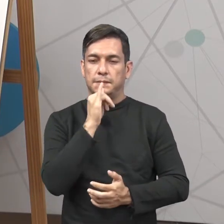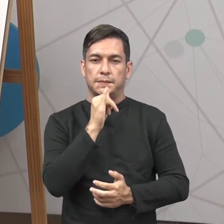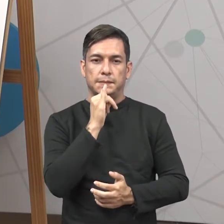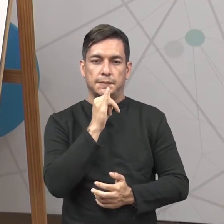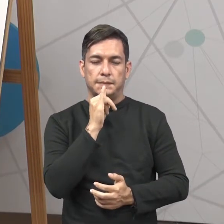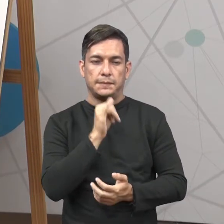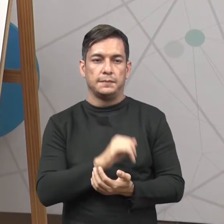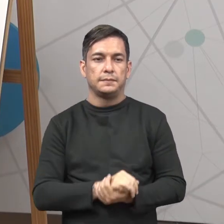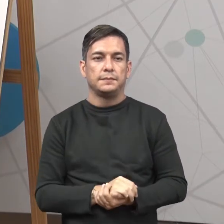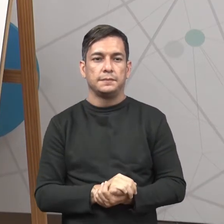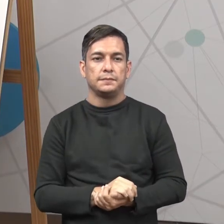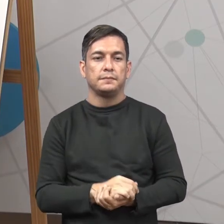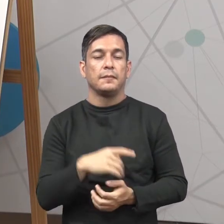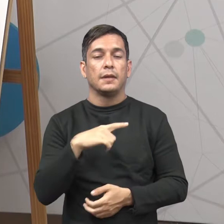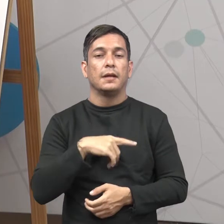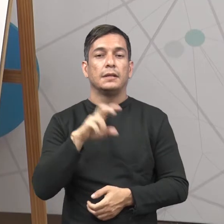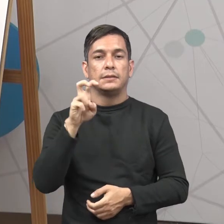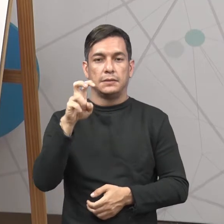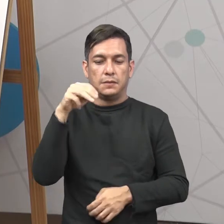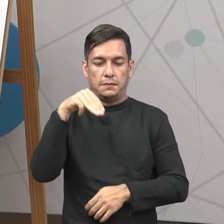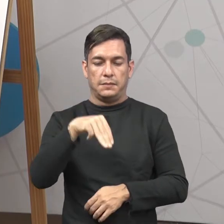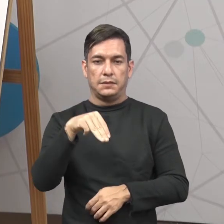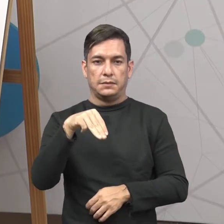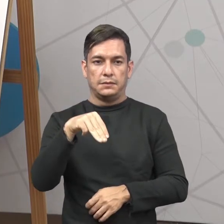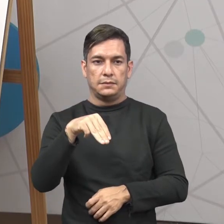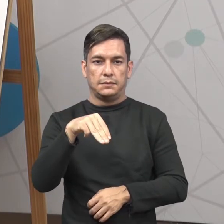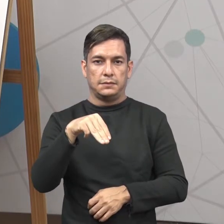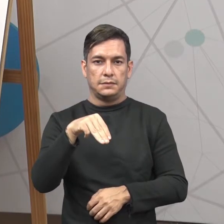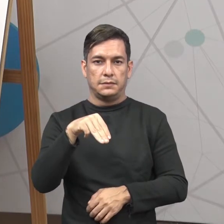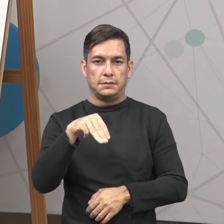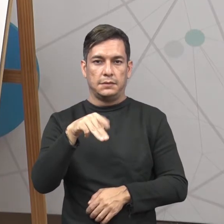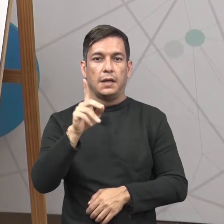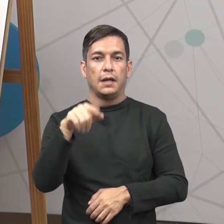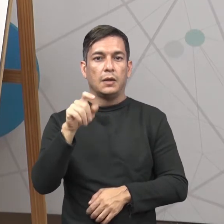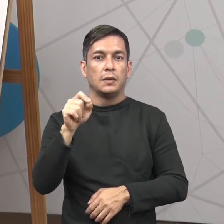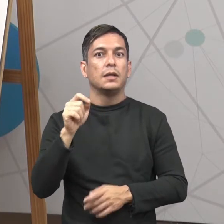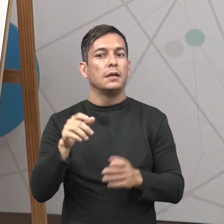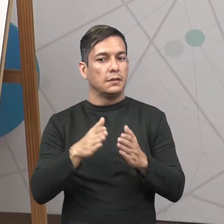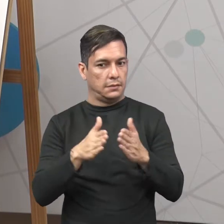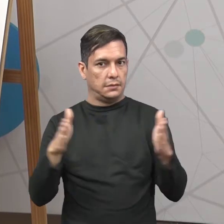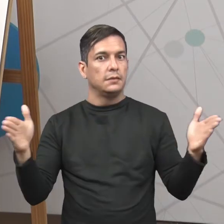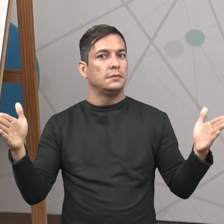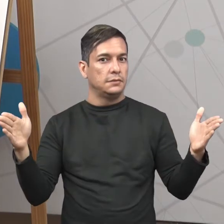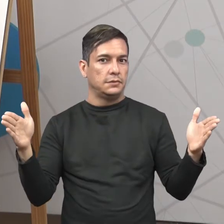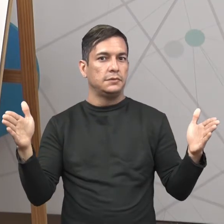essa trena tem 5 metros. Ela é bem grande.